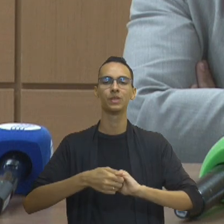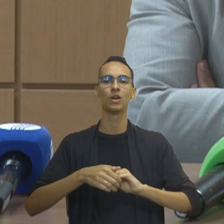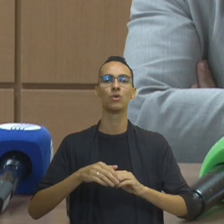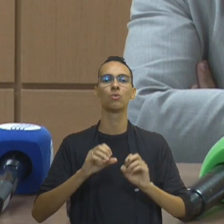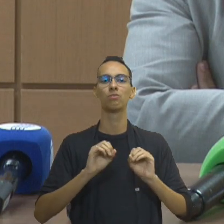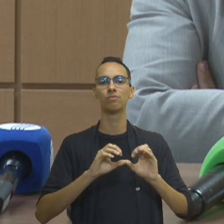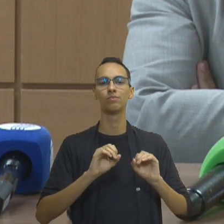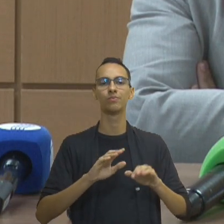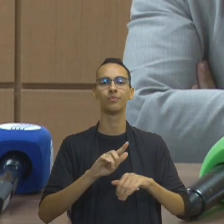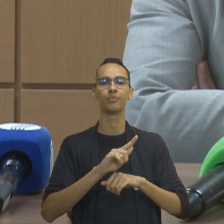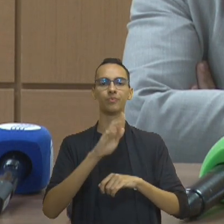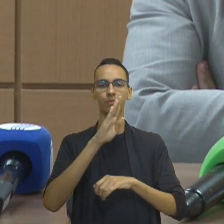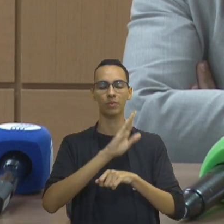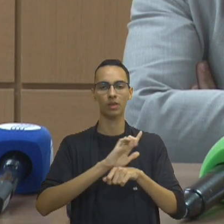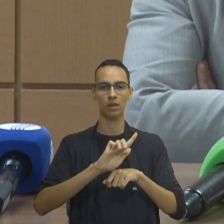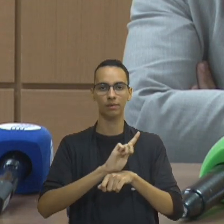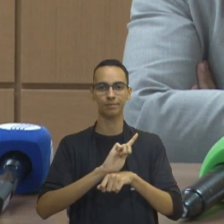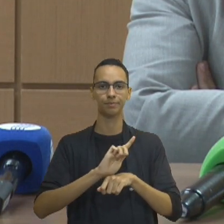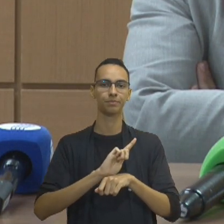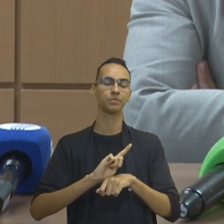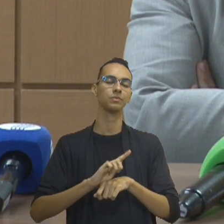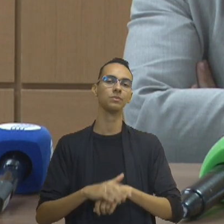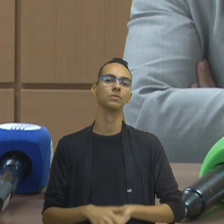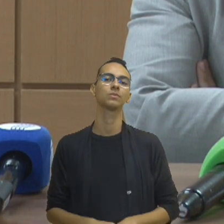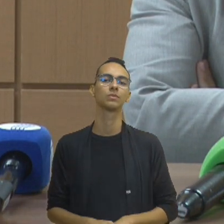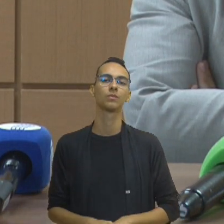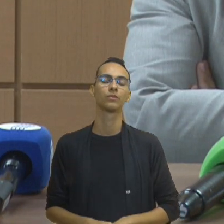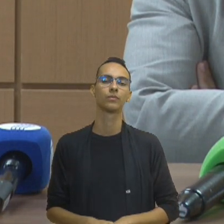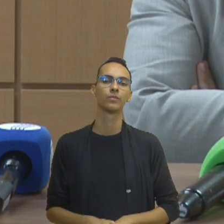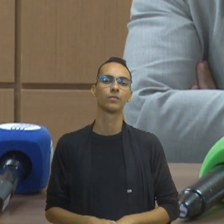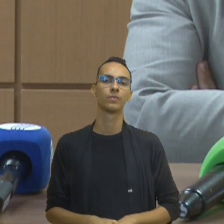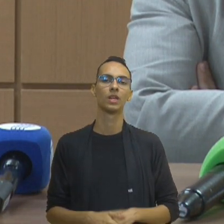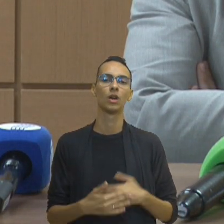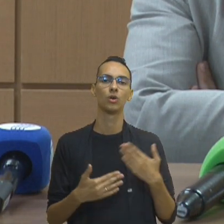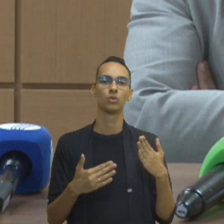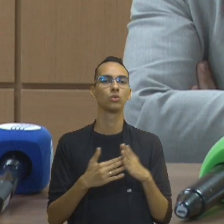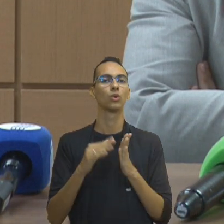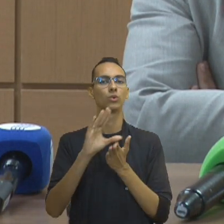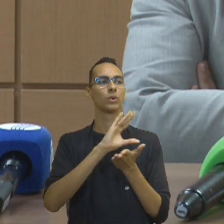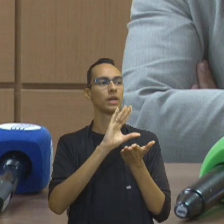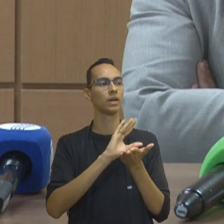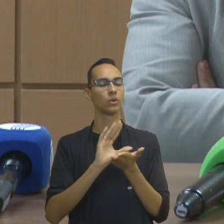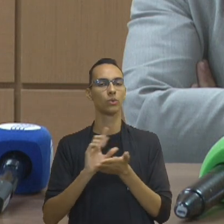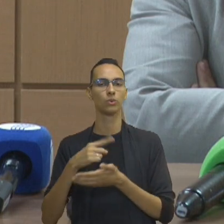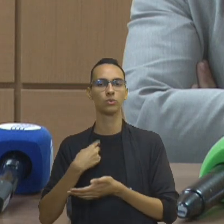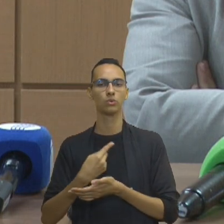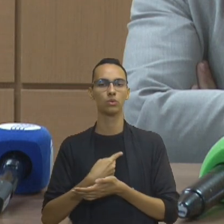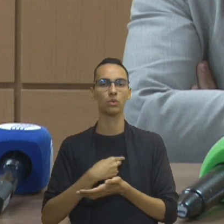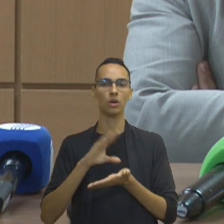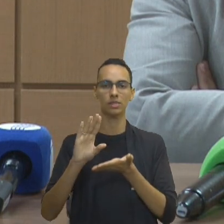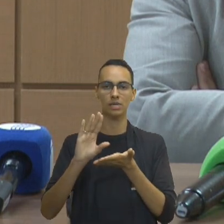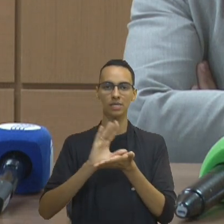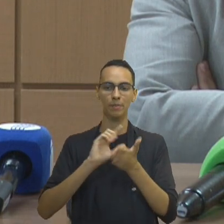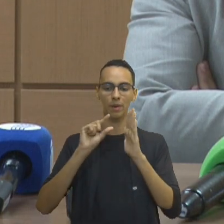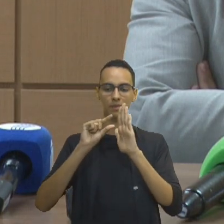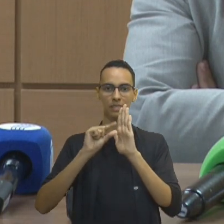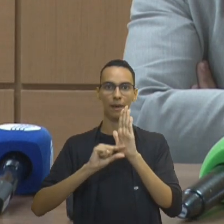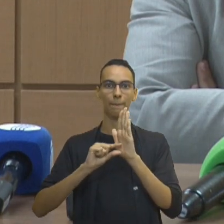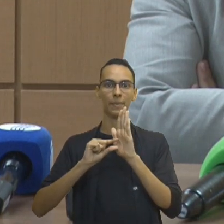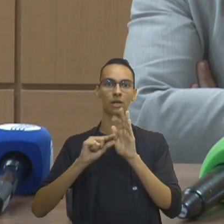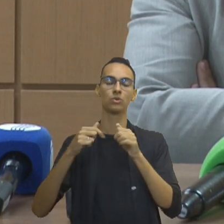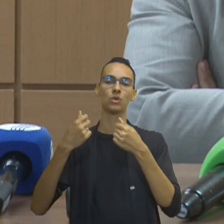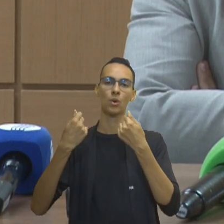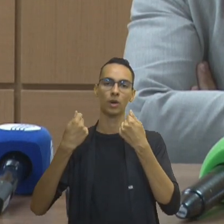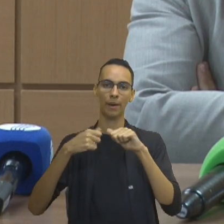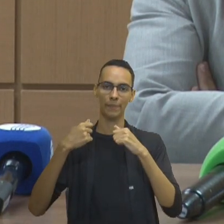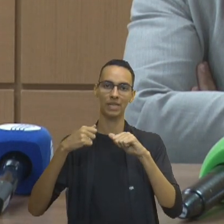os cortes que nós tivemos, né, e o contingenciamento, todo o recurso que nós estamos recebendo a menos do que o previsto e do que o necessário para a